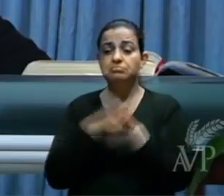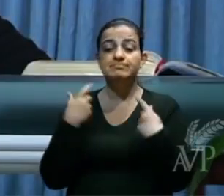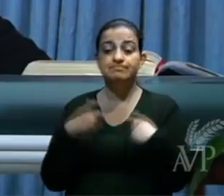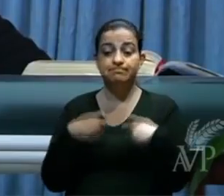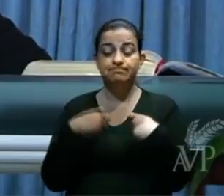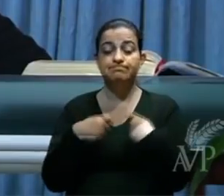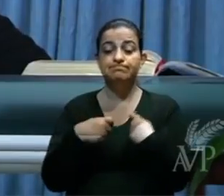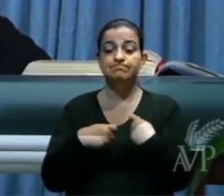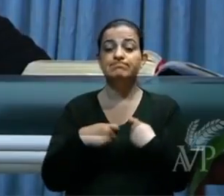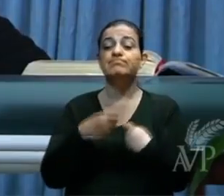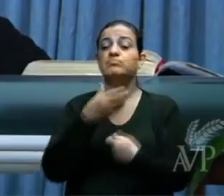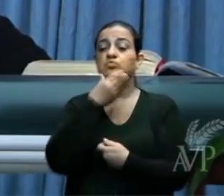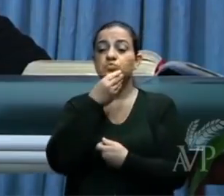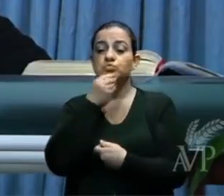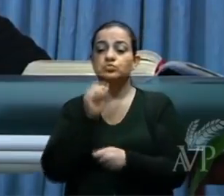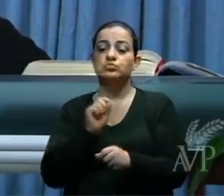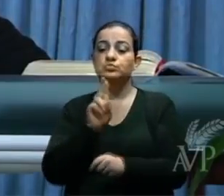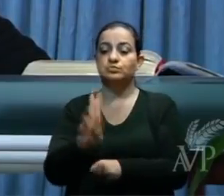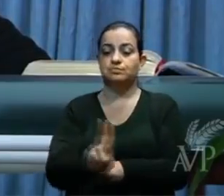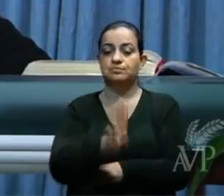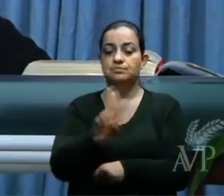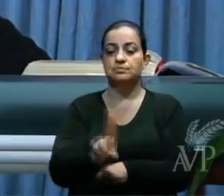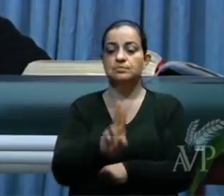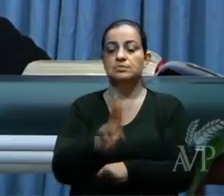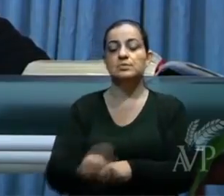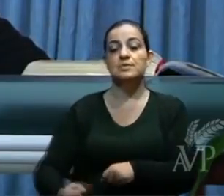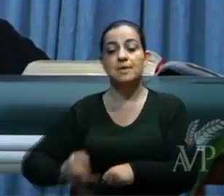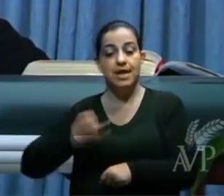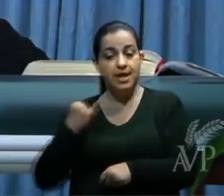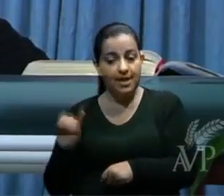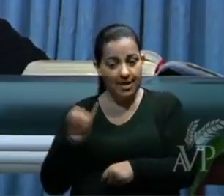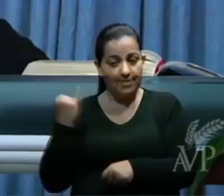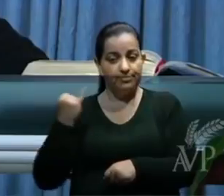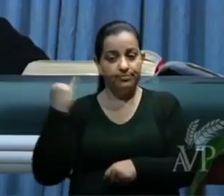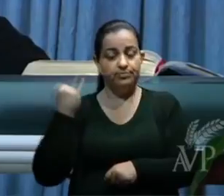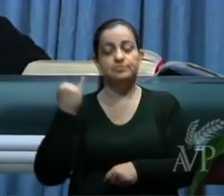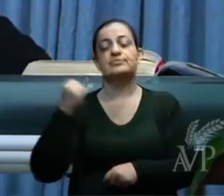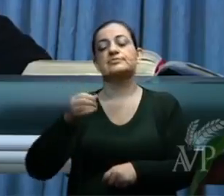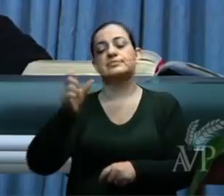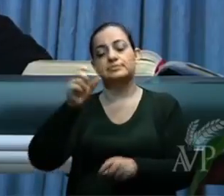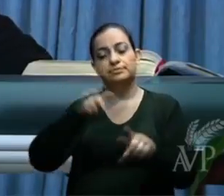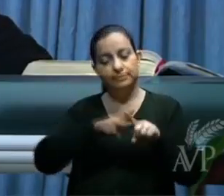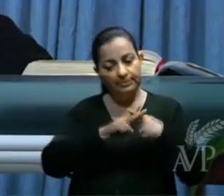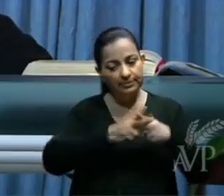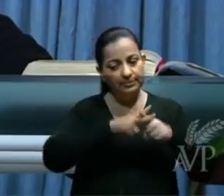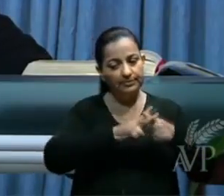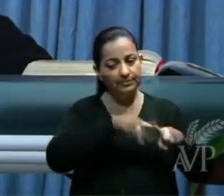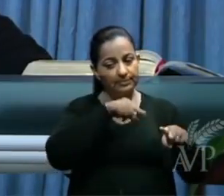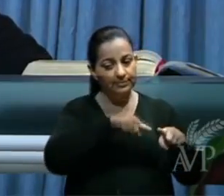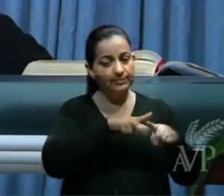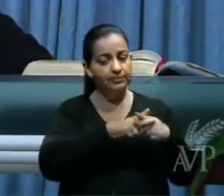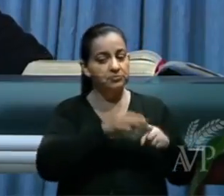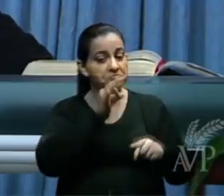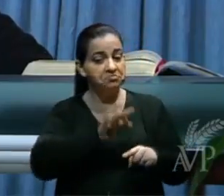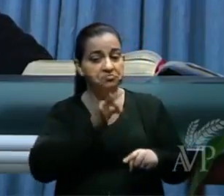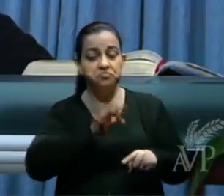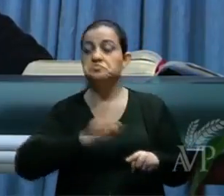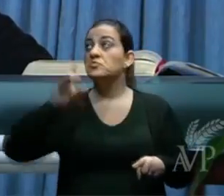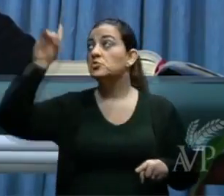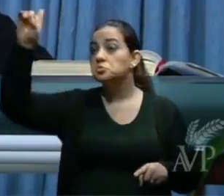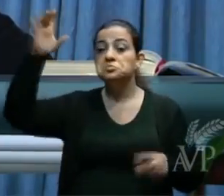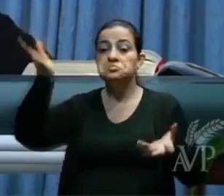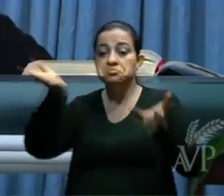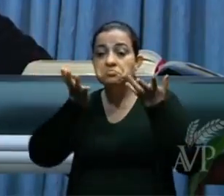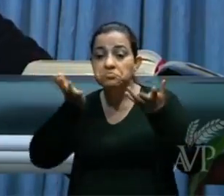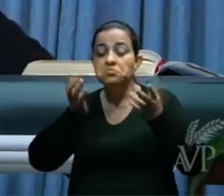então que importa é aquela ferramenta está bem afiada na hora que deus quer usar ele